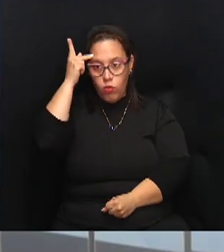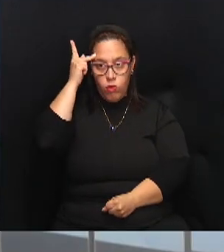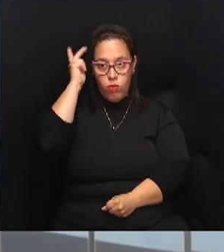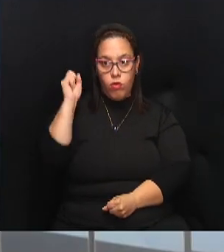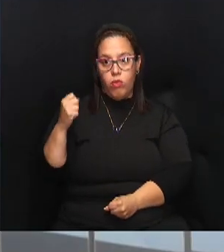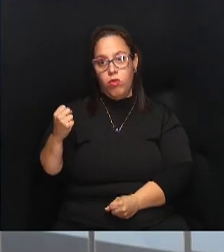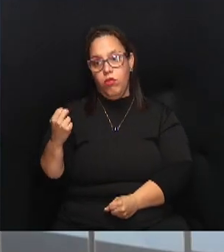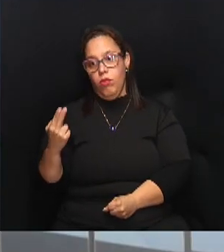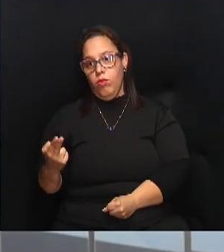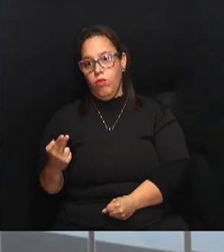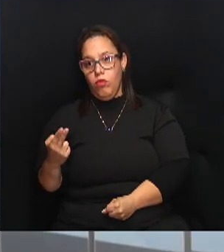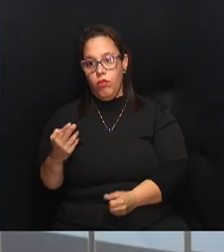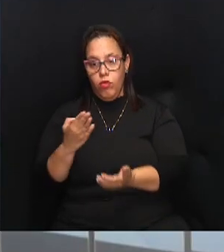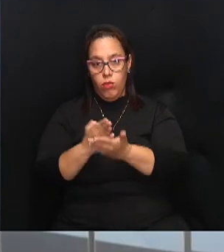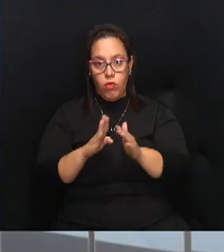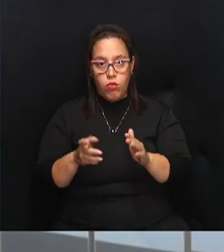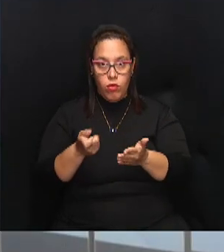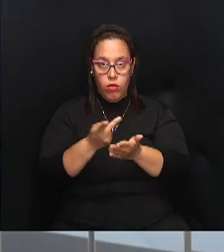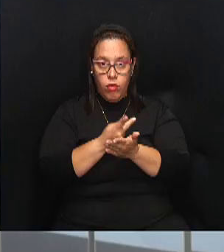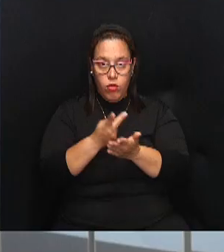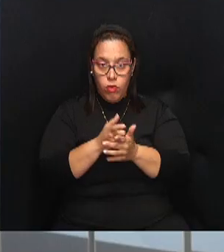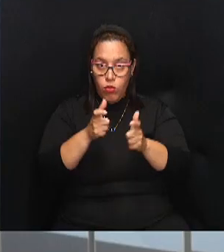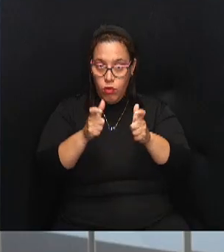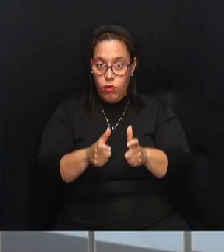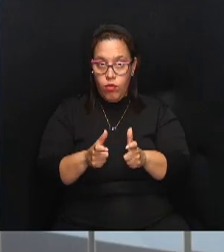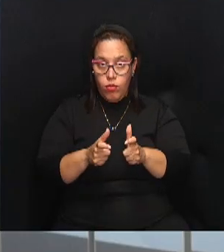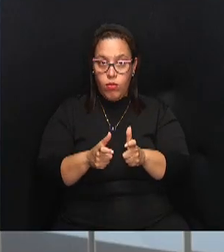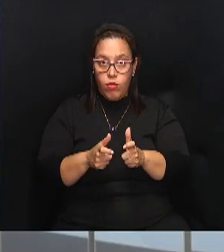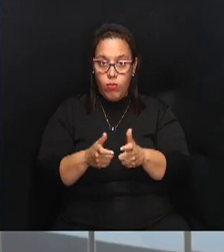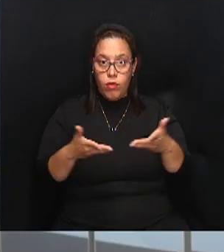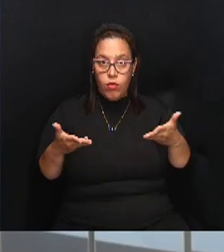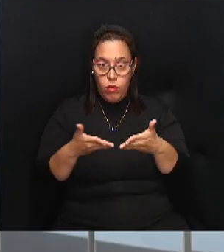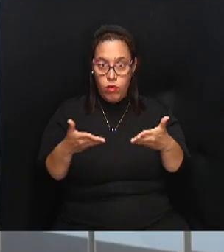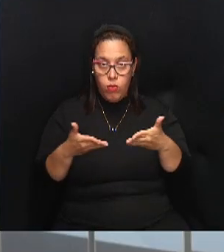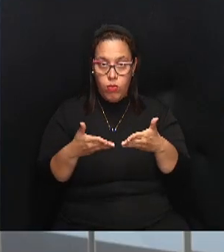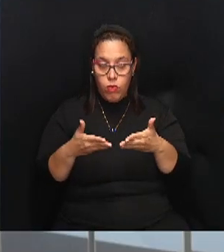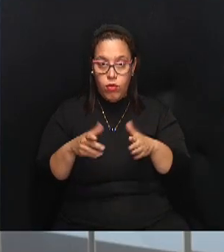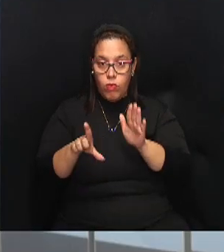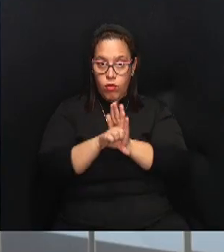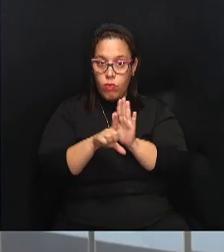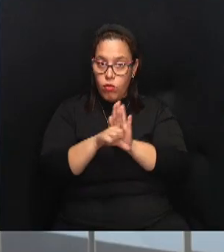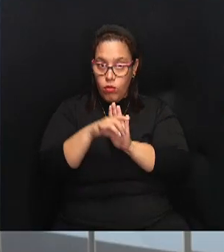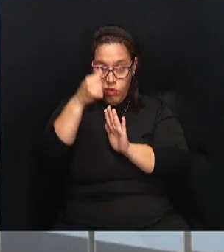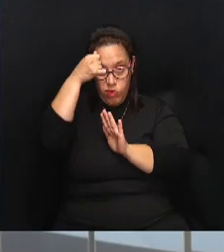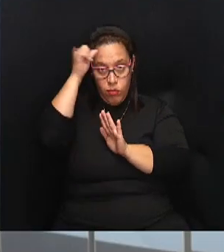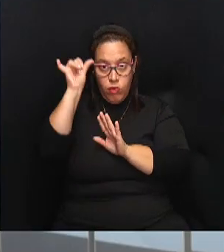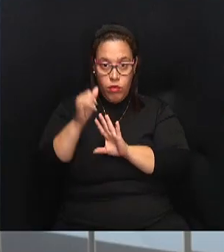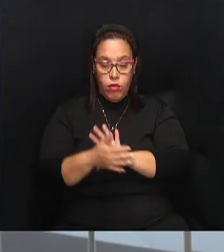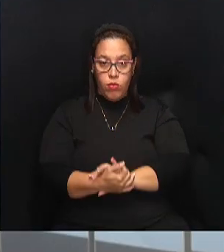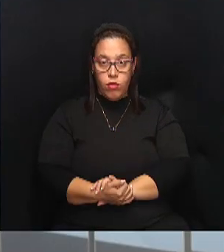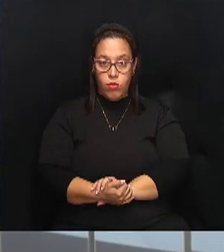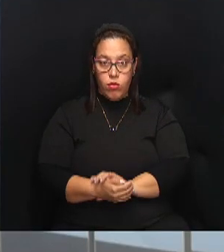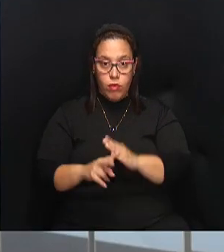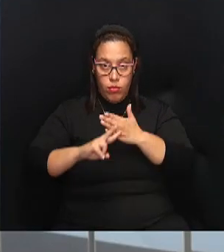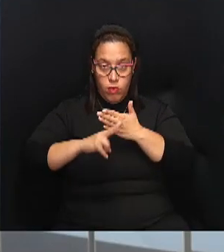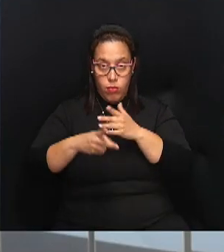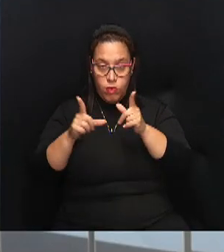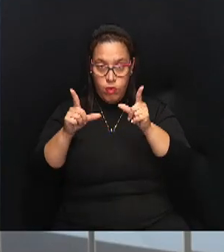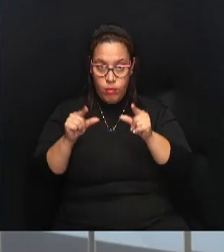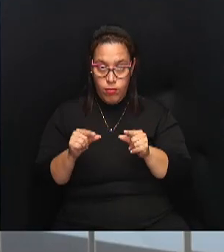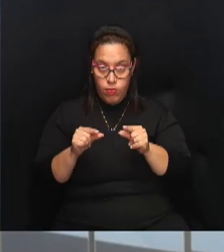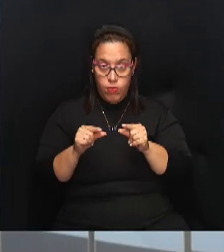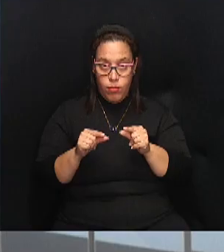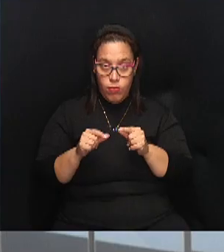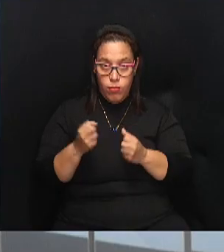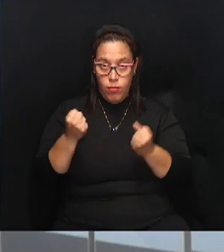né, ou sanar a irregularidade do local. Então, hoje, até a legislação ela prevê que o impacto seja menor para